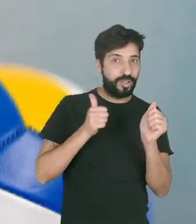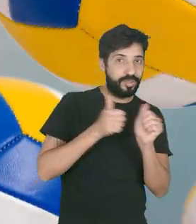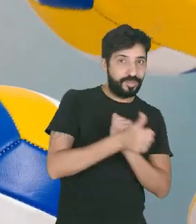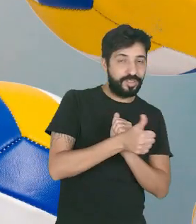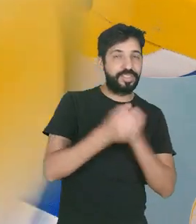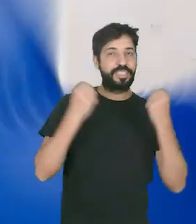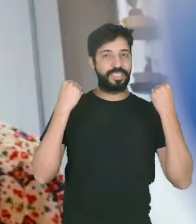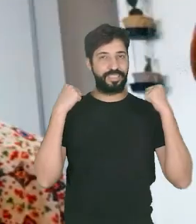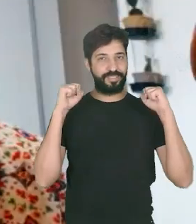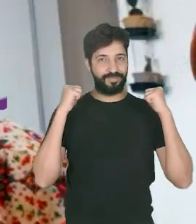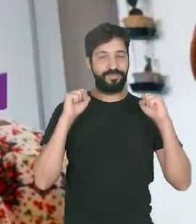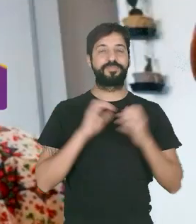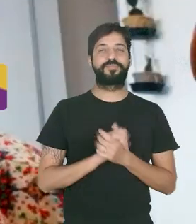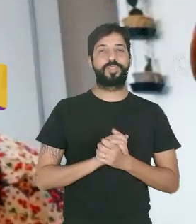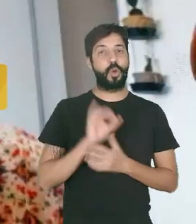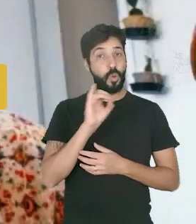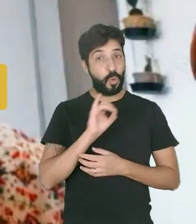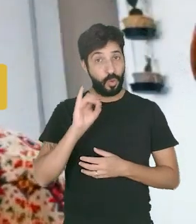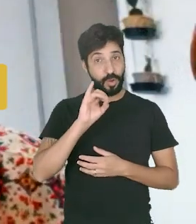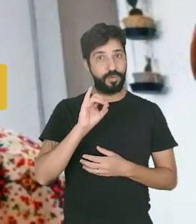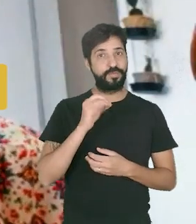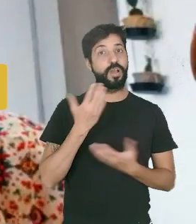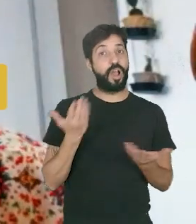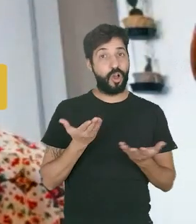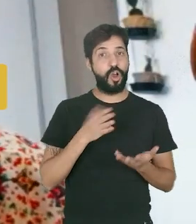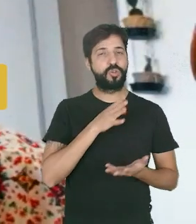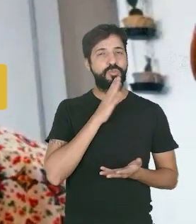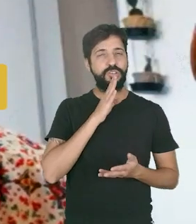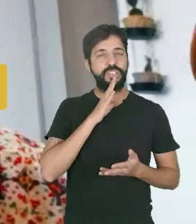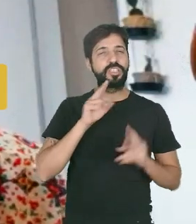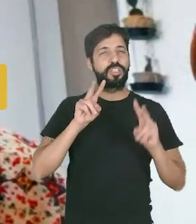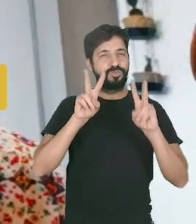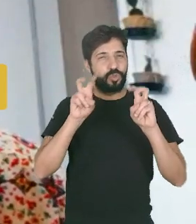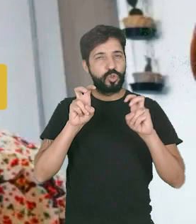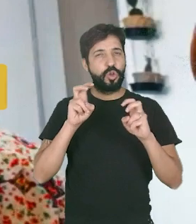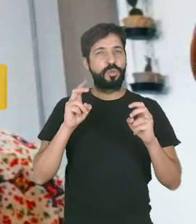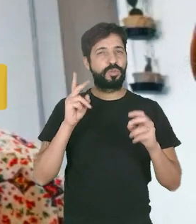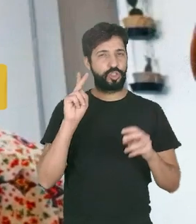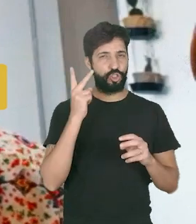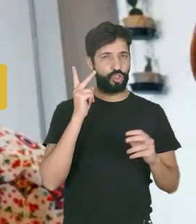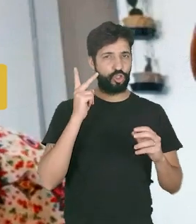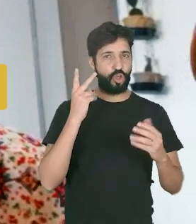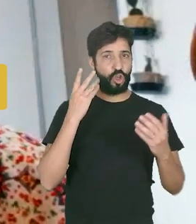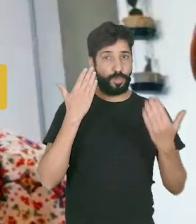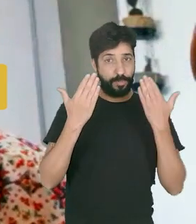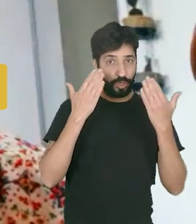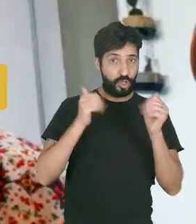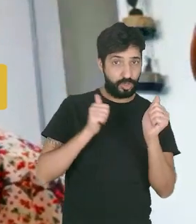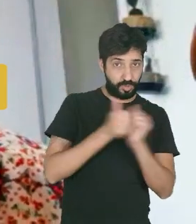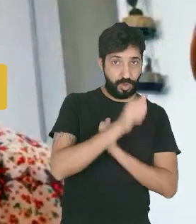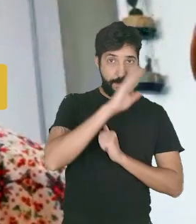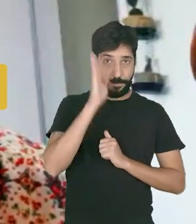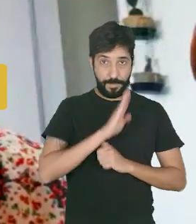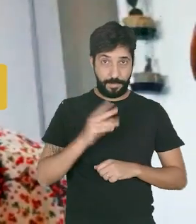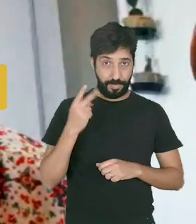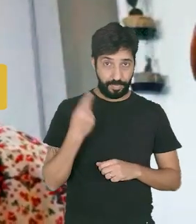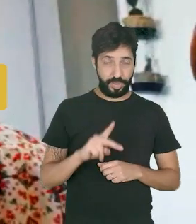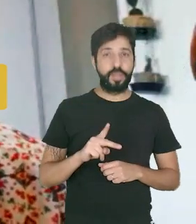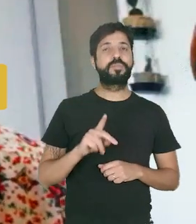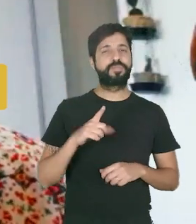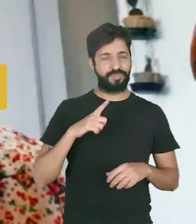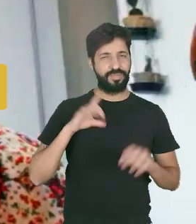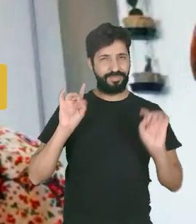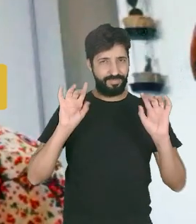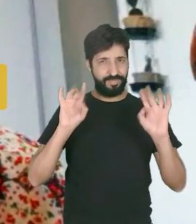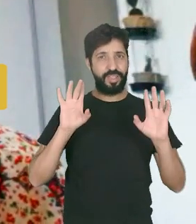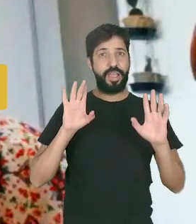do exercício. Olá, pessoal! Vamos conhecer um pouco mais sobre a história da psicologia do esporte no Brasil. Considerada uma especialidade da